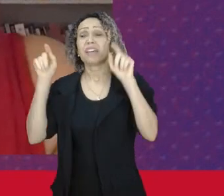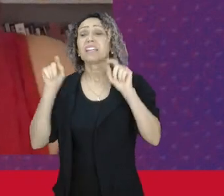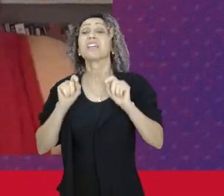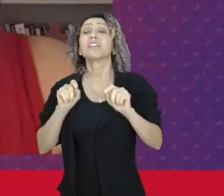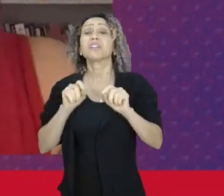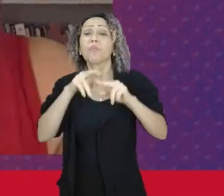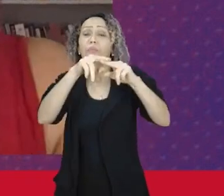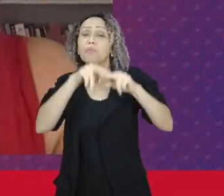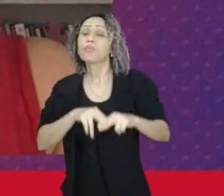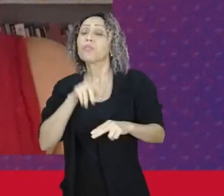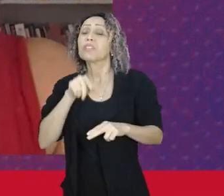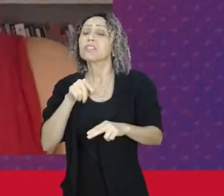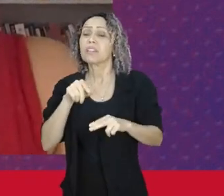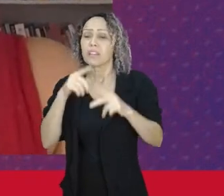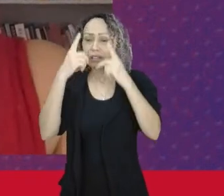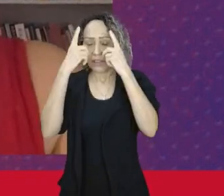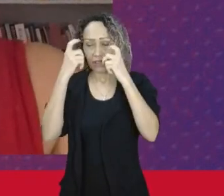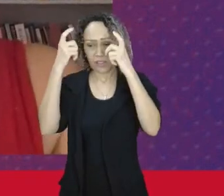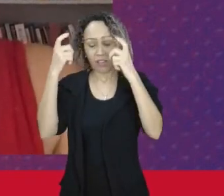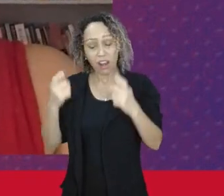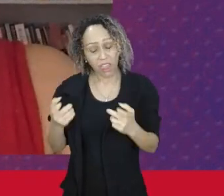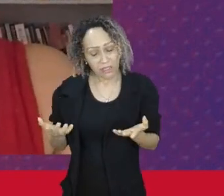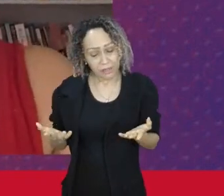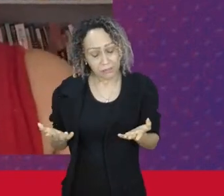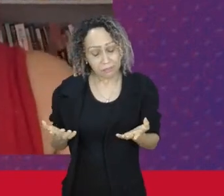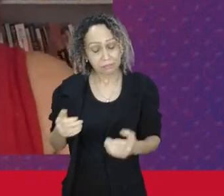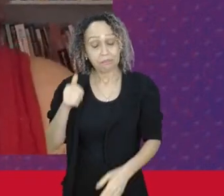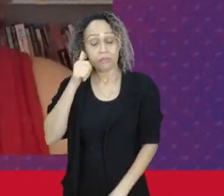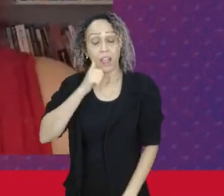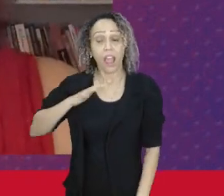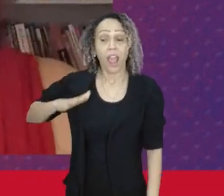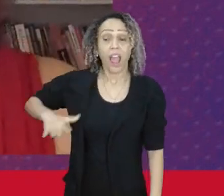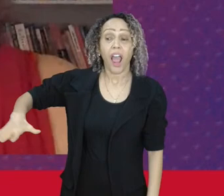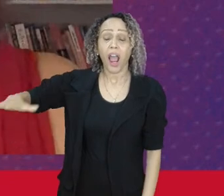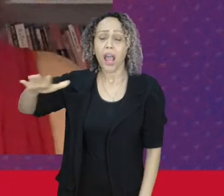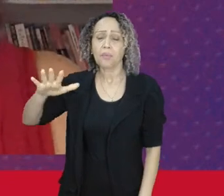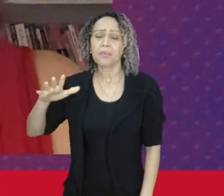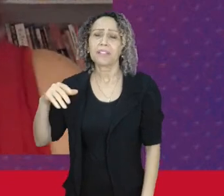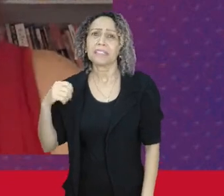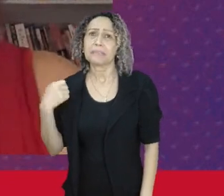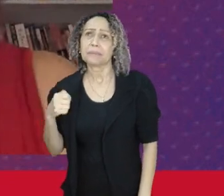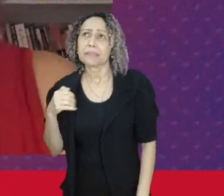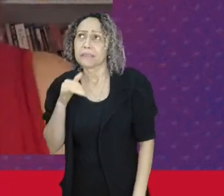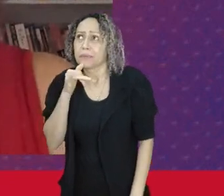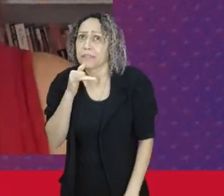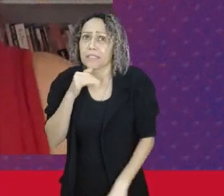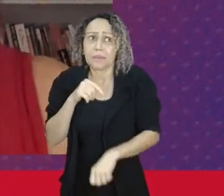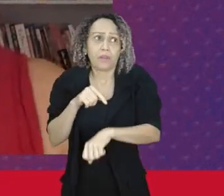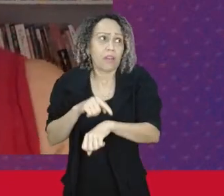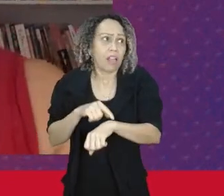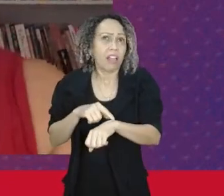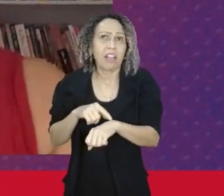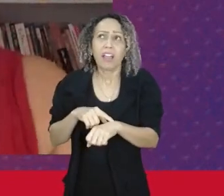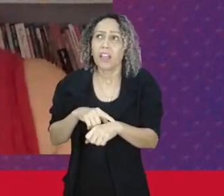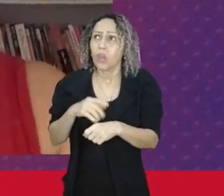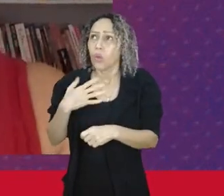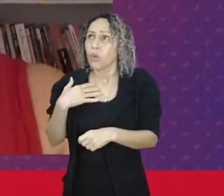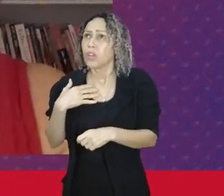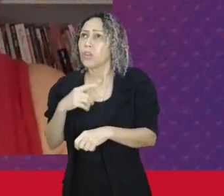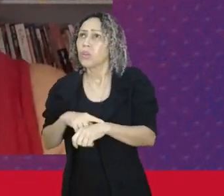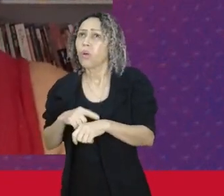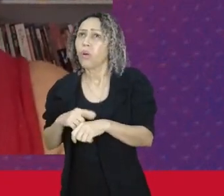ter escolhas na cidade. Então, a mulher escolhe os horários que vai sair de casa para não